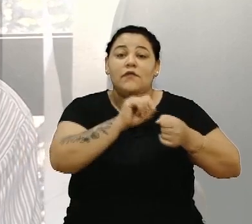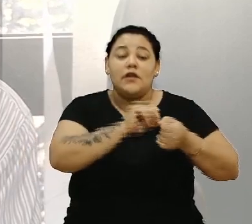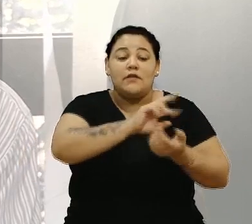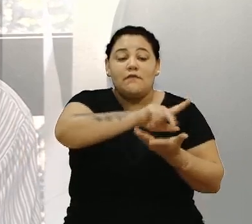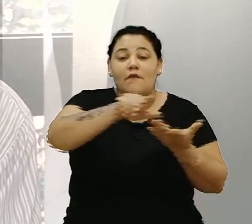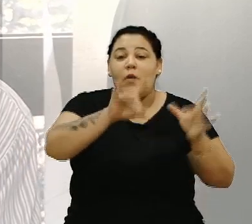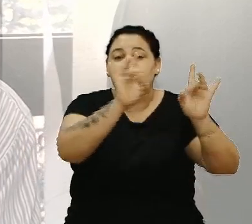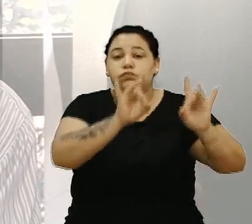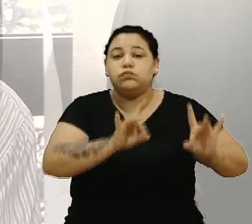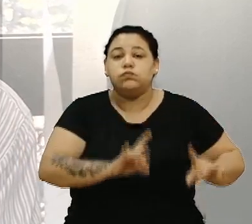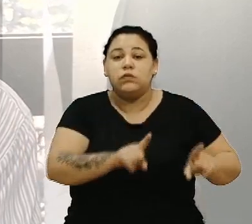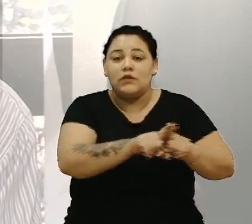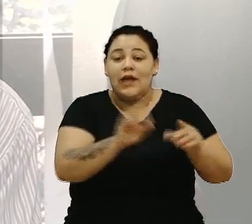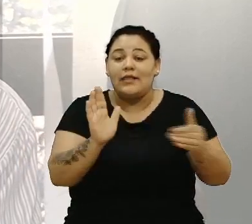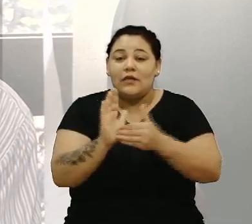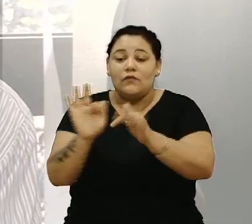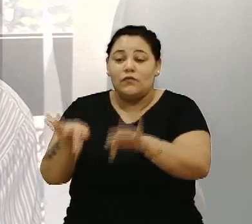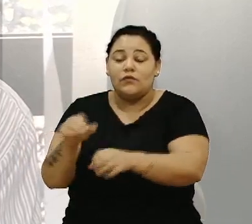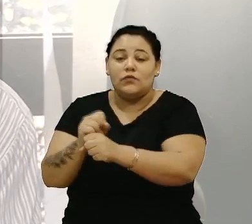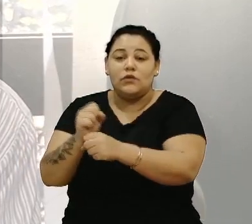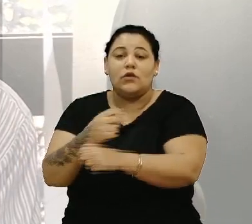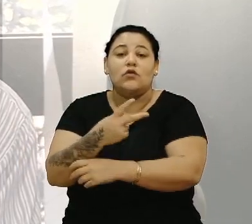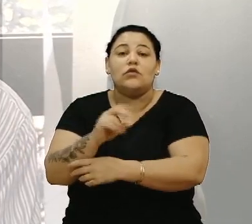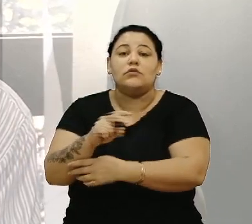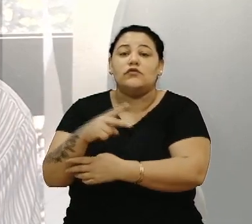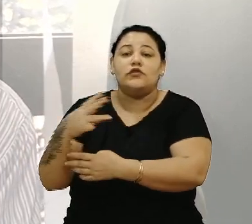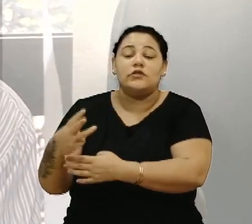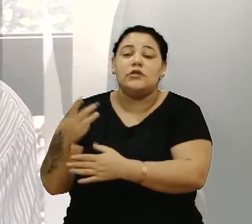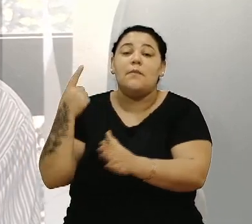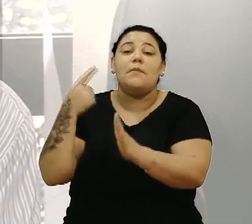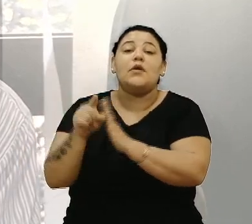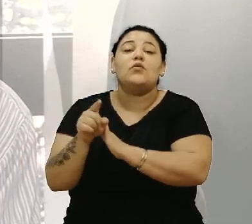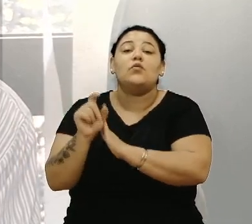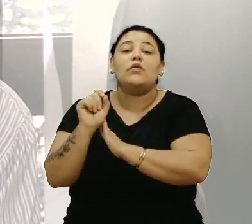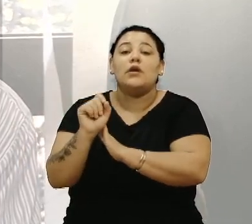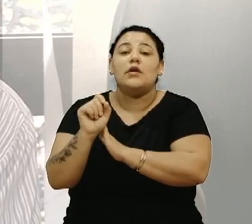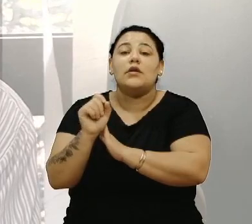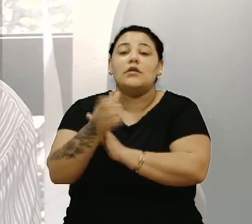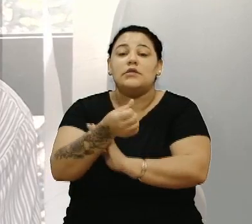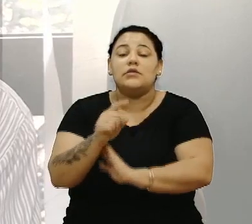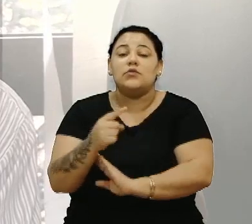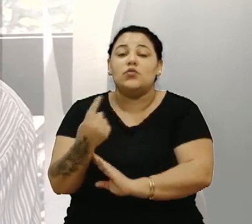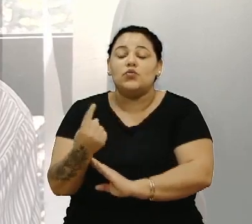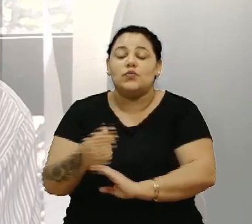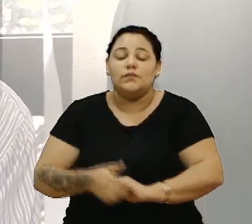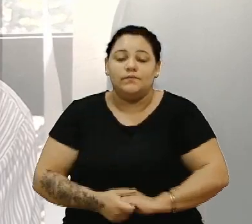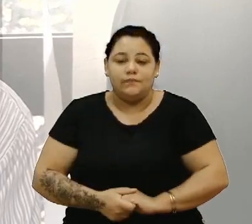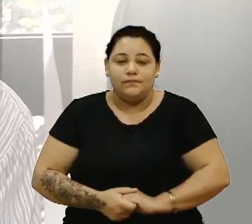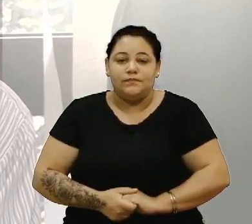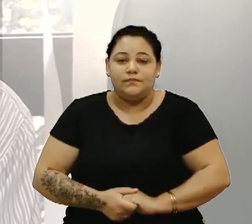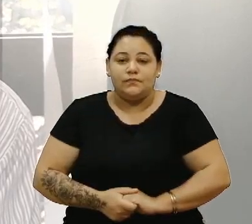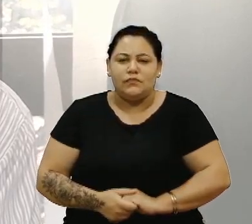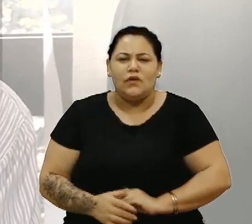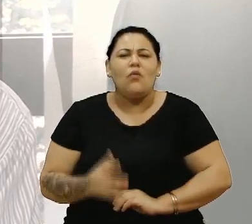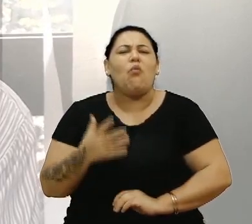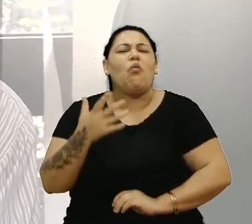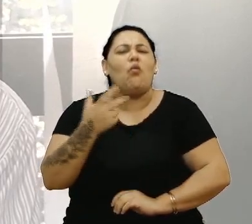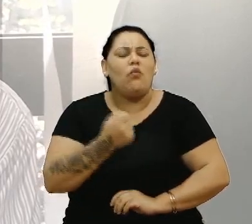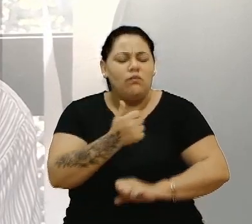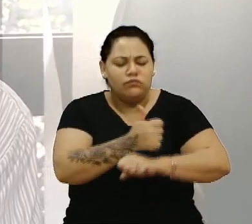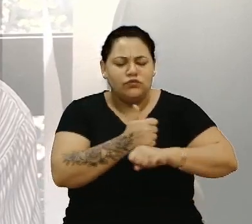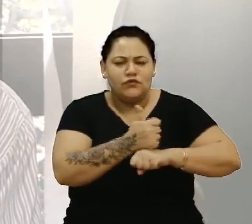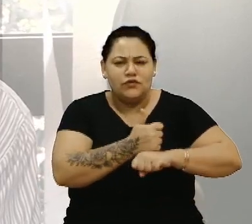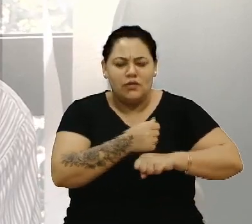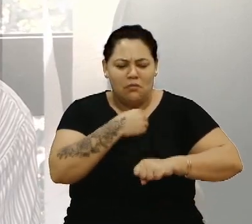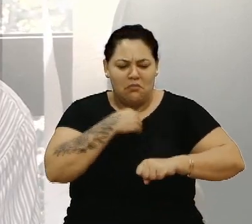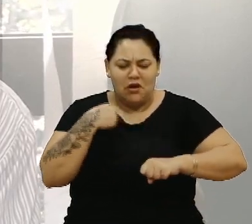modalidades, até o final do ano de 2023, pergunta-se: 6.1. Quantos profissionais médicos